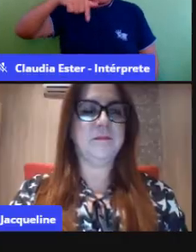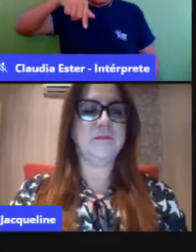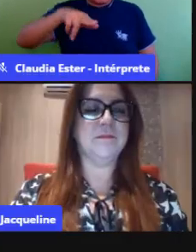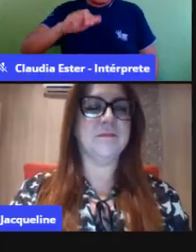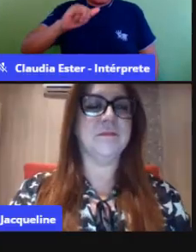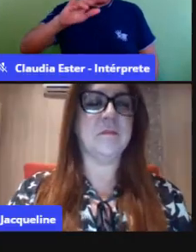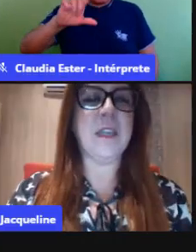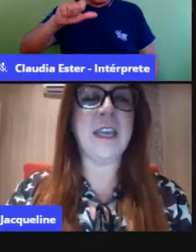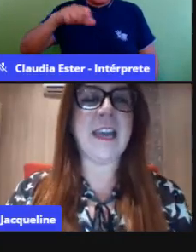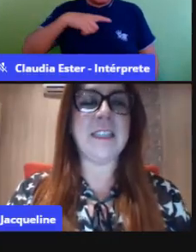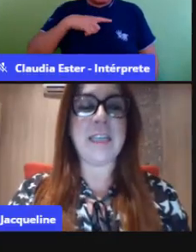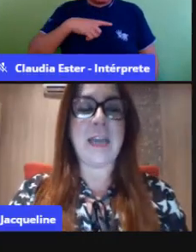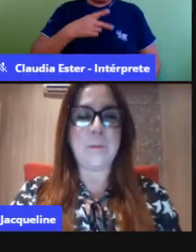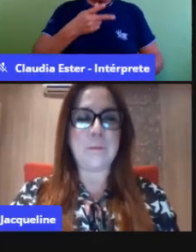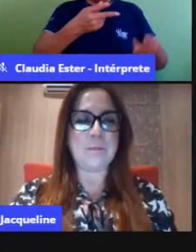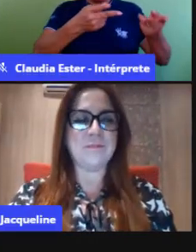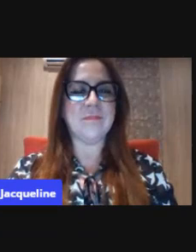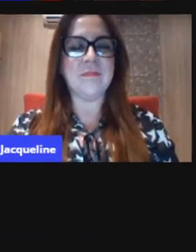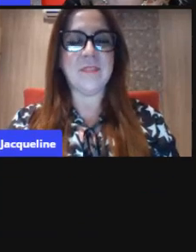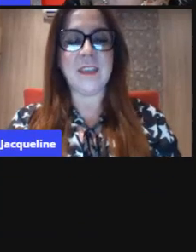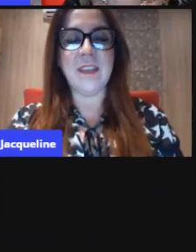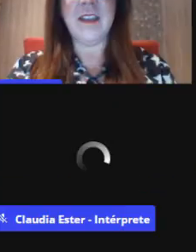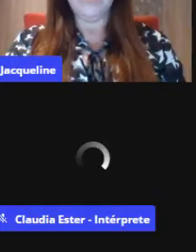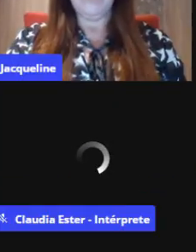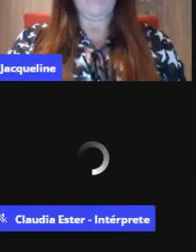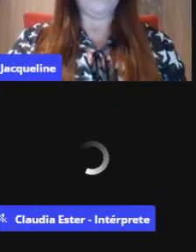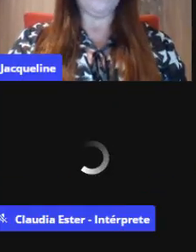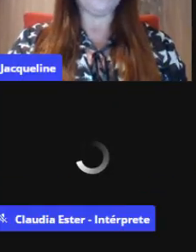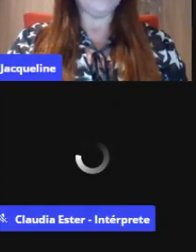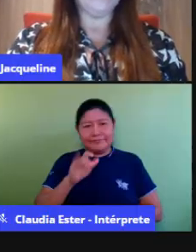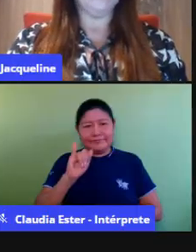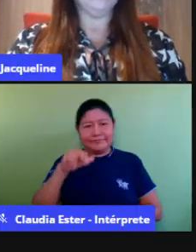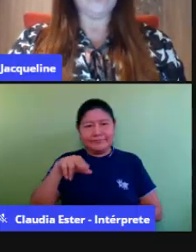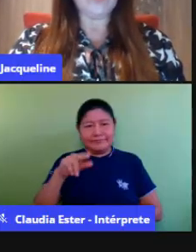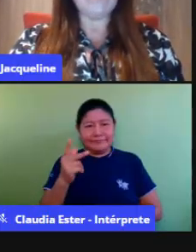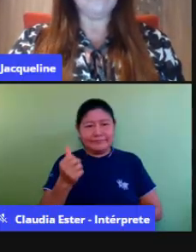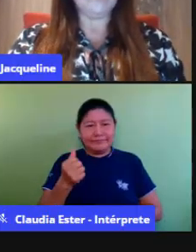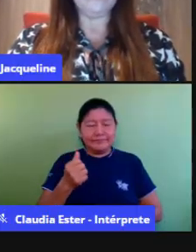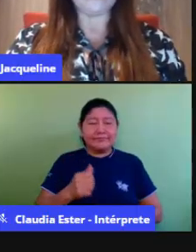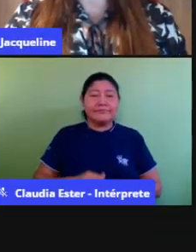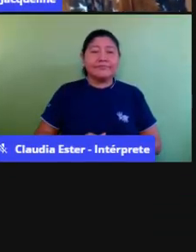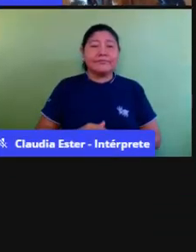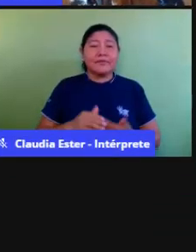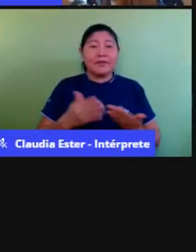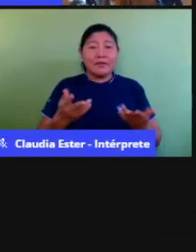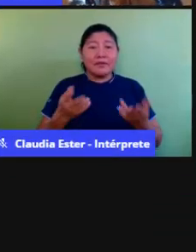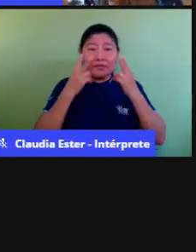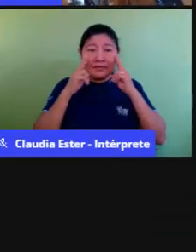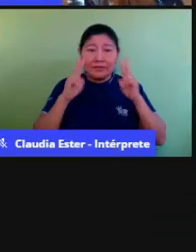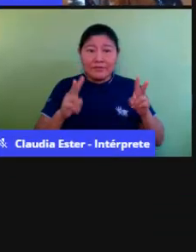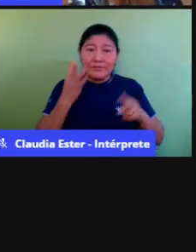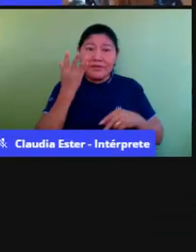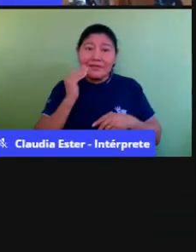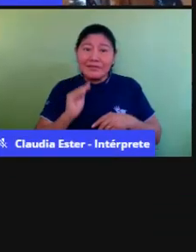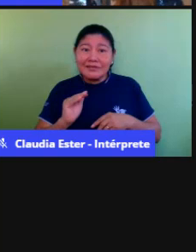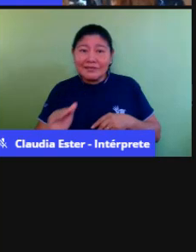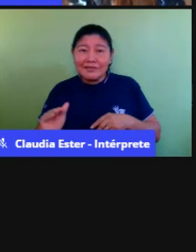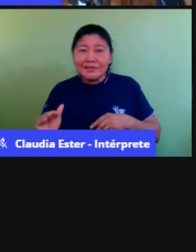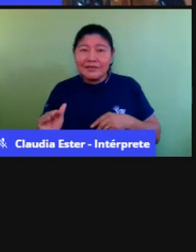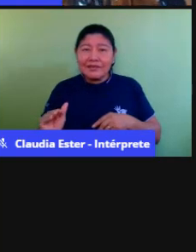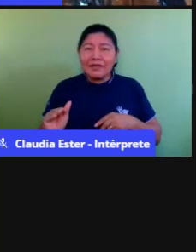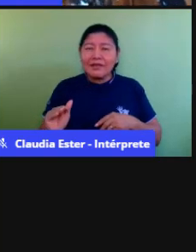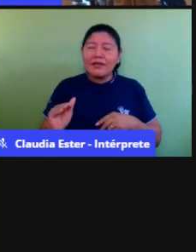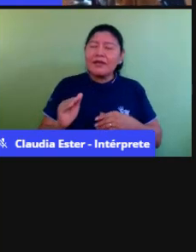ok? Obrigada, Iná. Bom, então nós já vimos que as crianças, né, desde